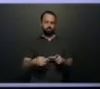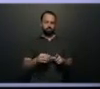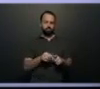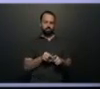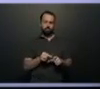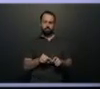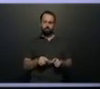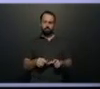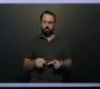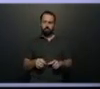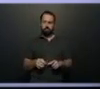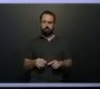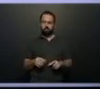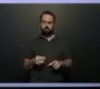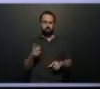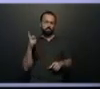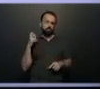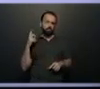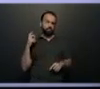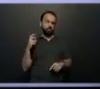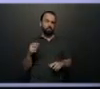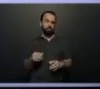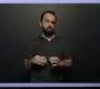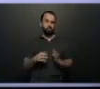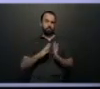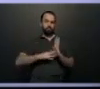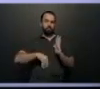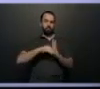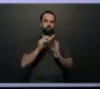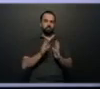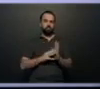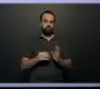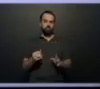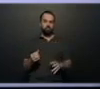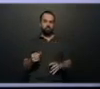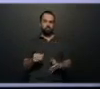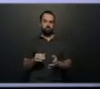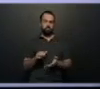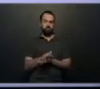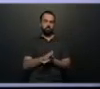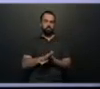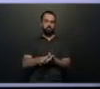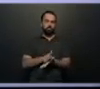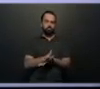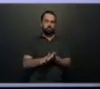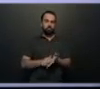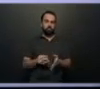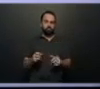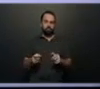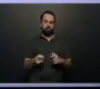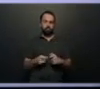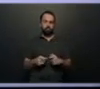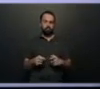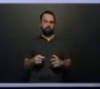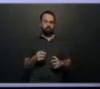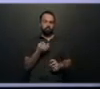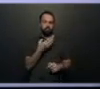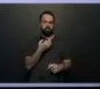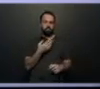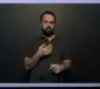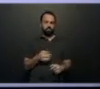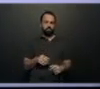as essências e perfumes, os corantes, detergentes, medicamentos,